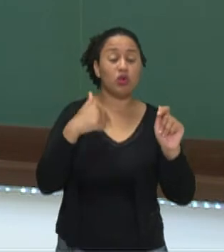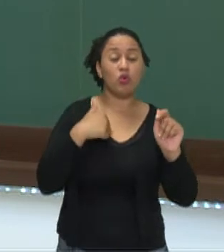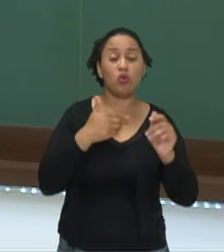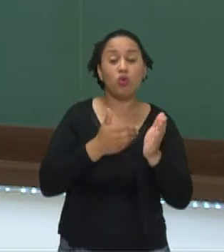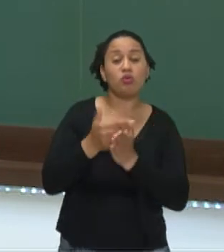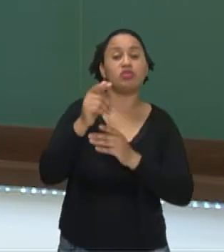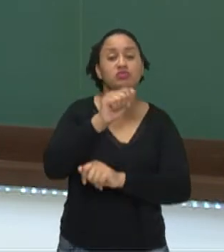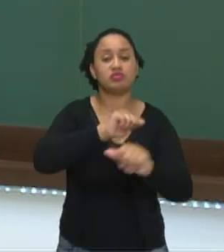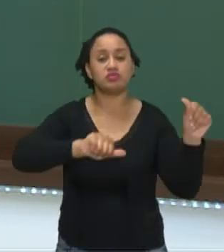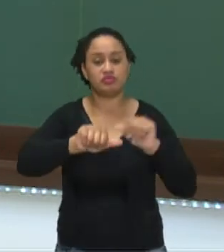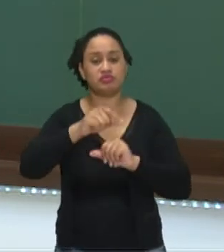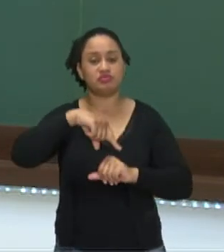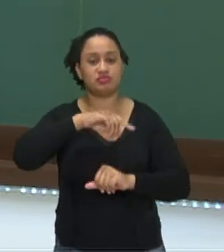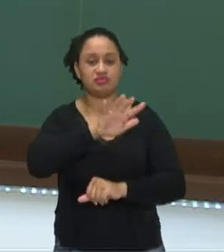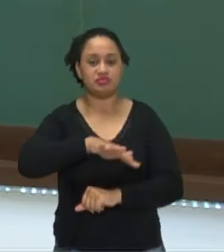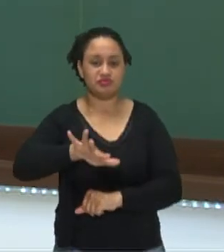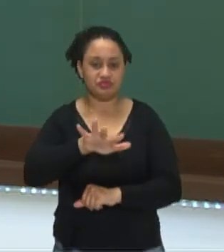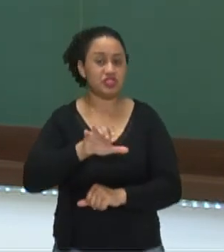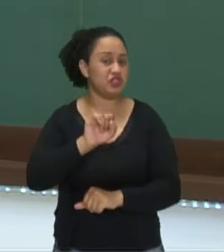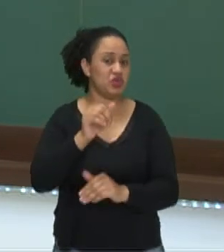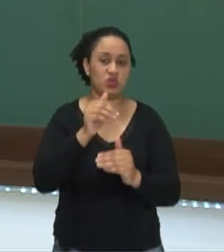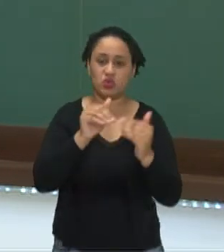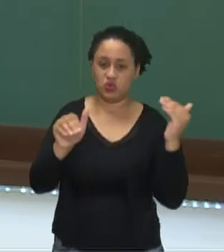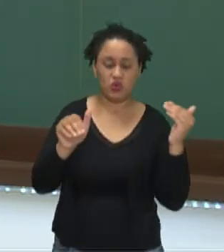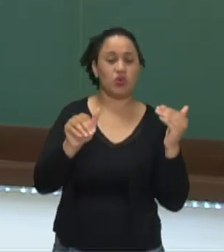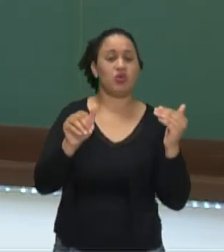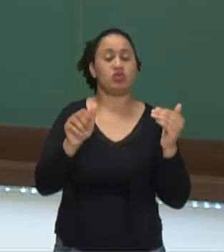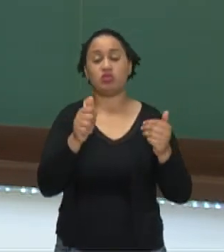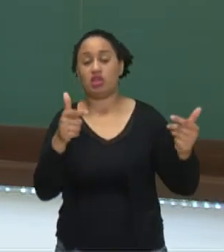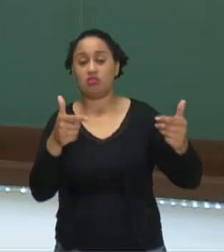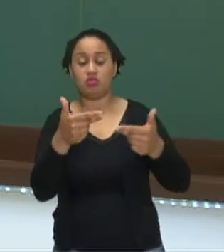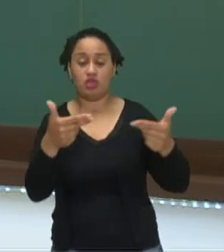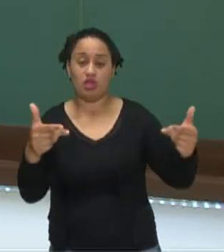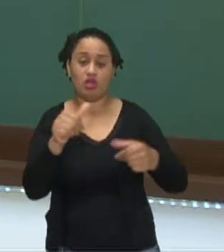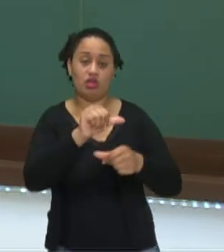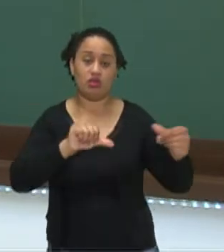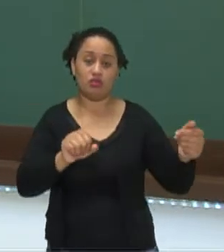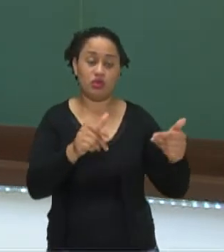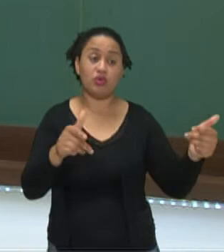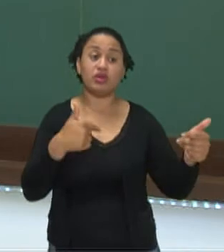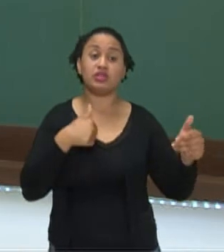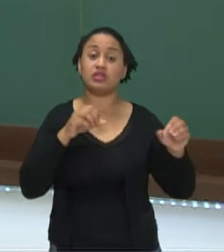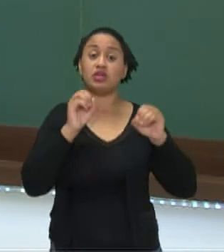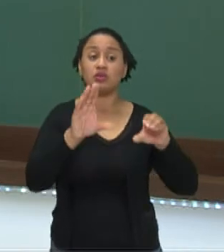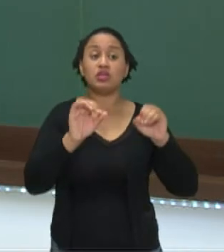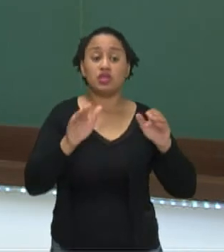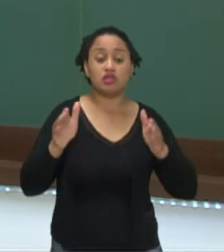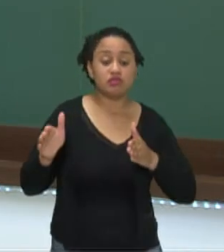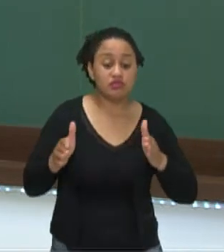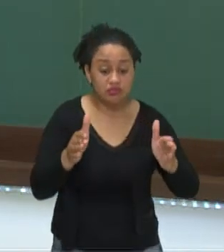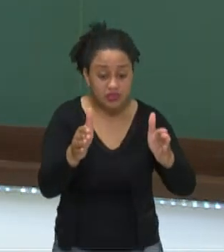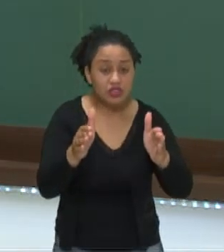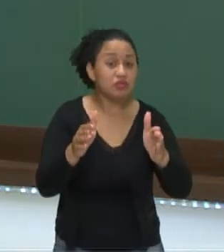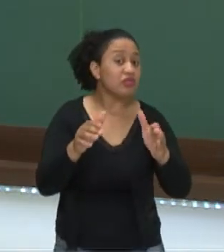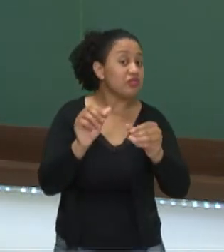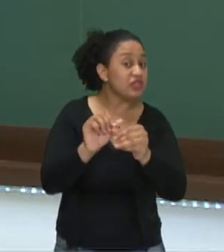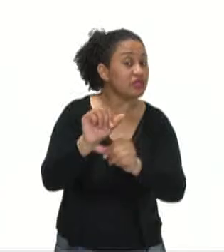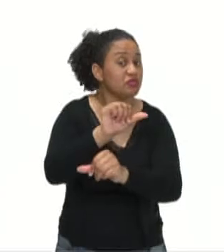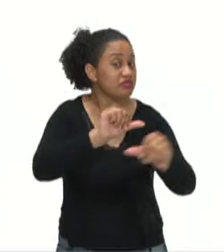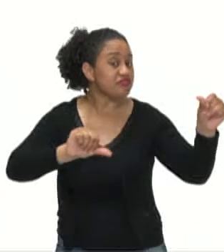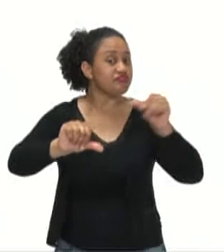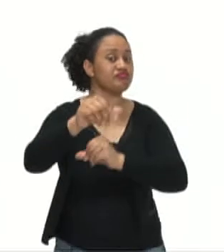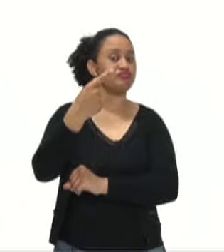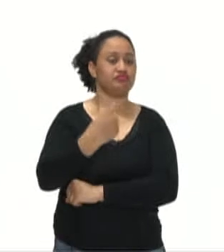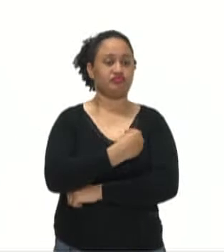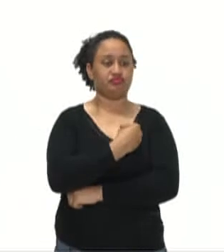realidade. Se você não concorda com a realidade em que você vive ou quer mudar algo, a educação é o caminho para te levar a essa transformação.